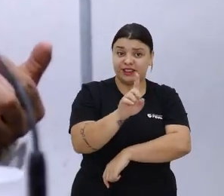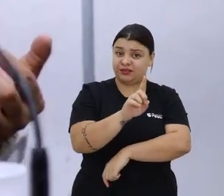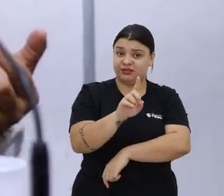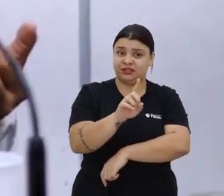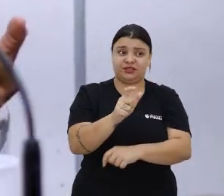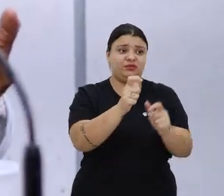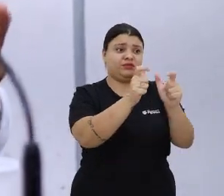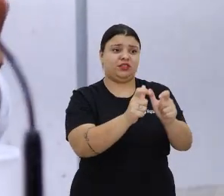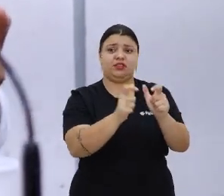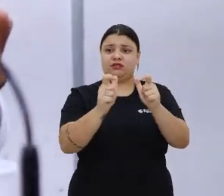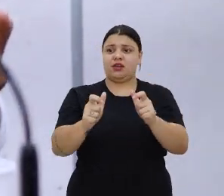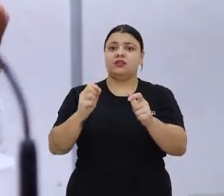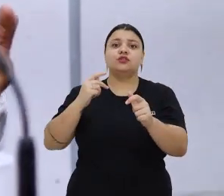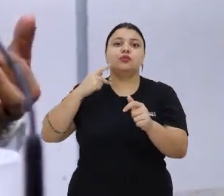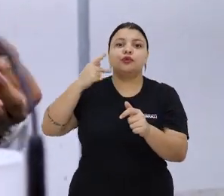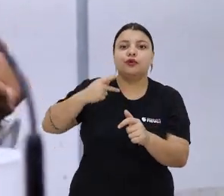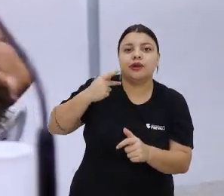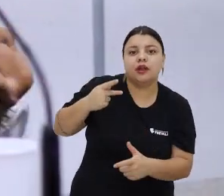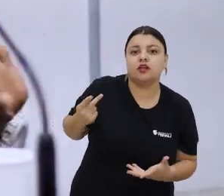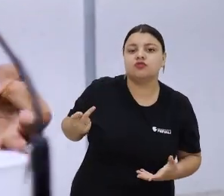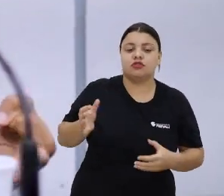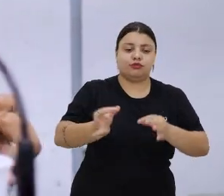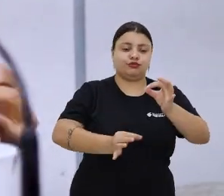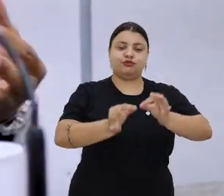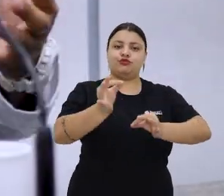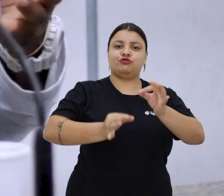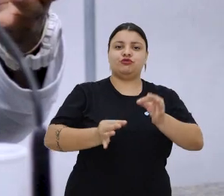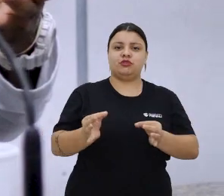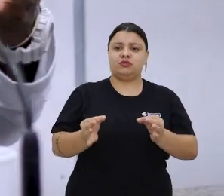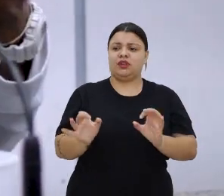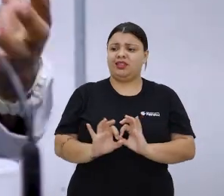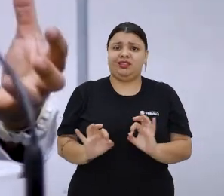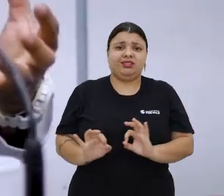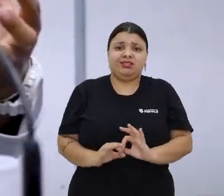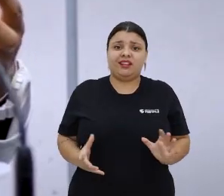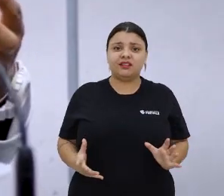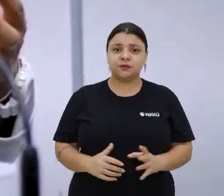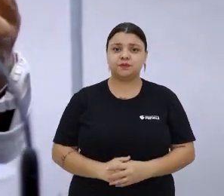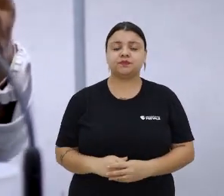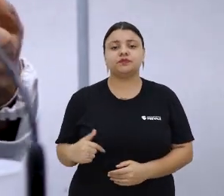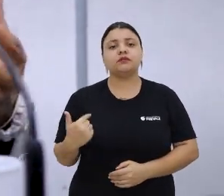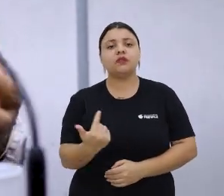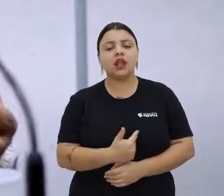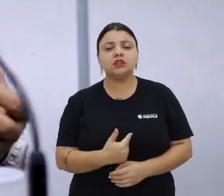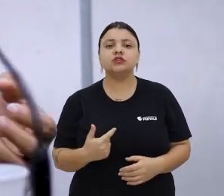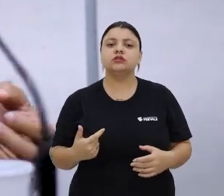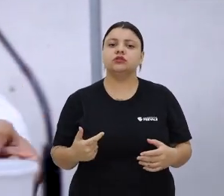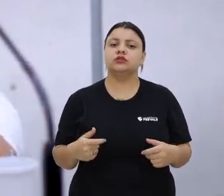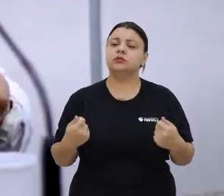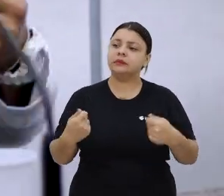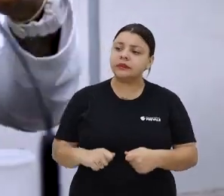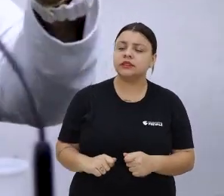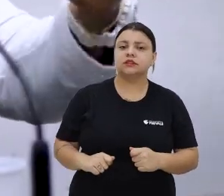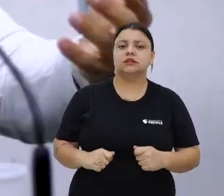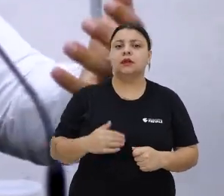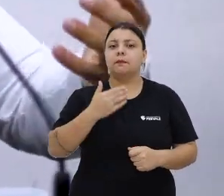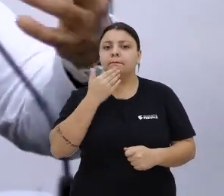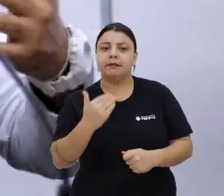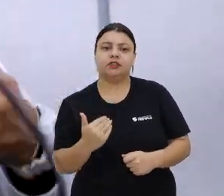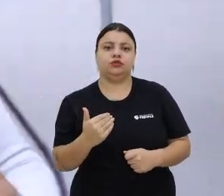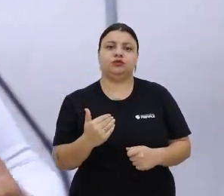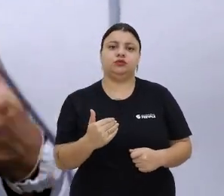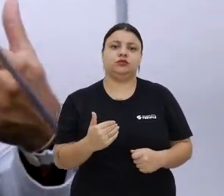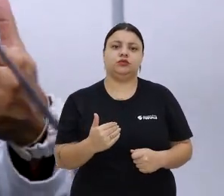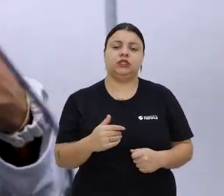legislativo, no judiciário, no executivo? Então, a gente está assim, pedindo,